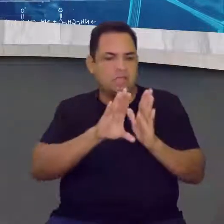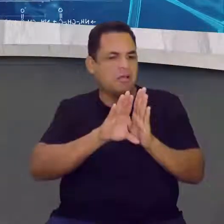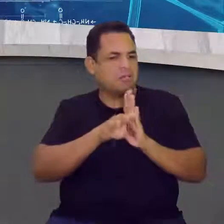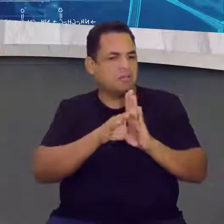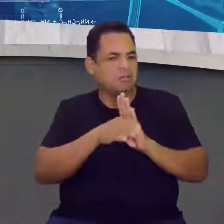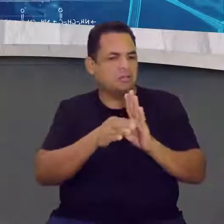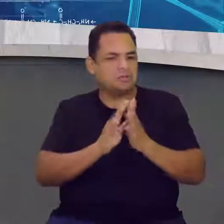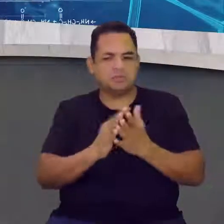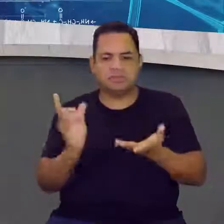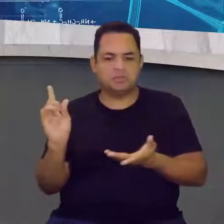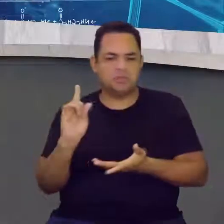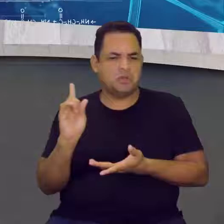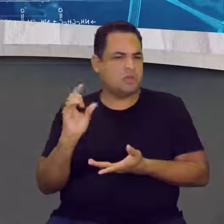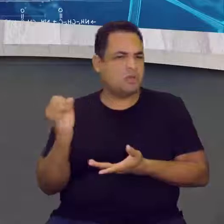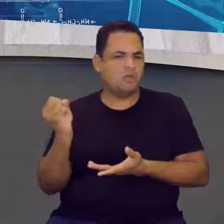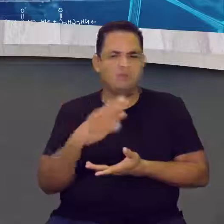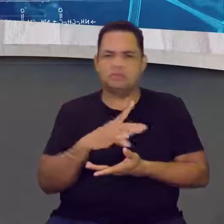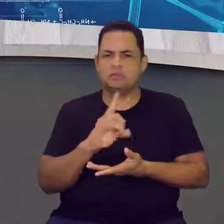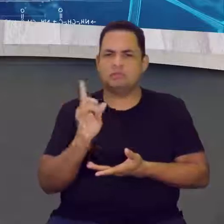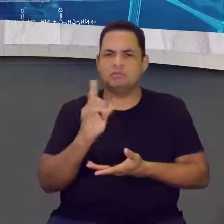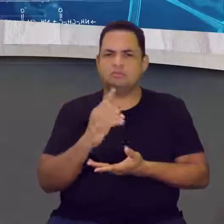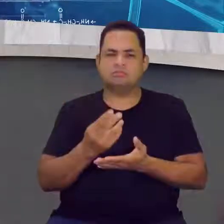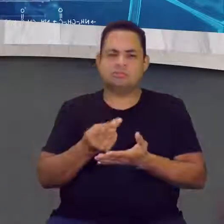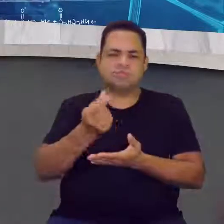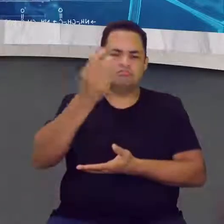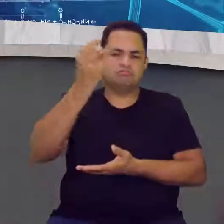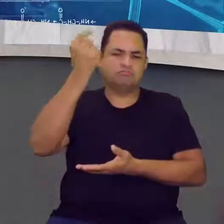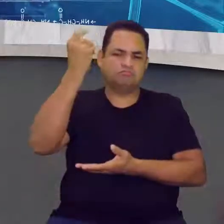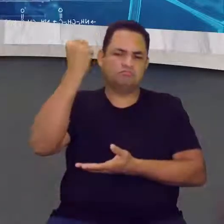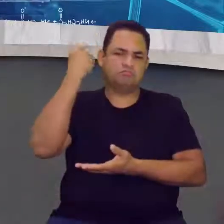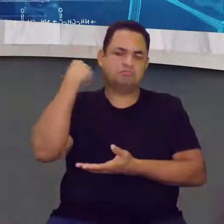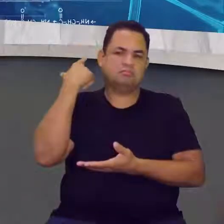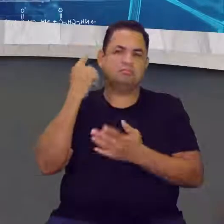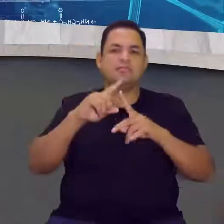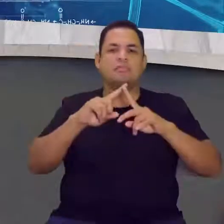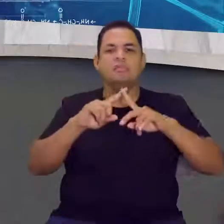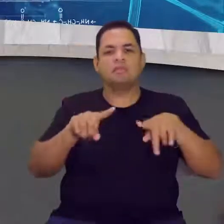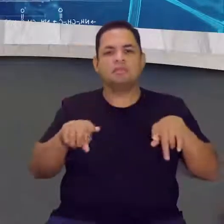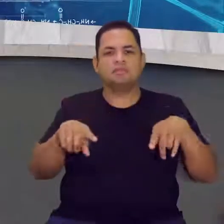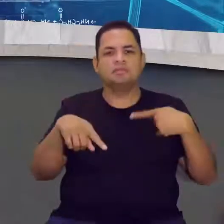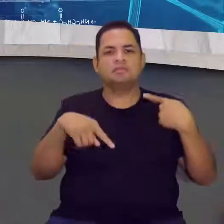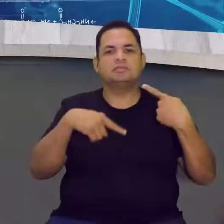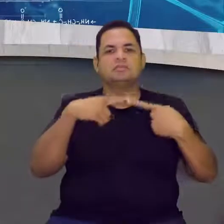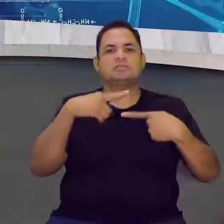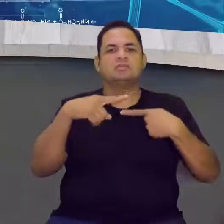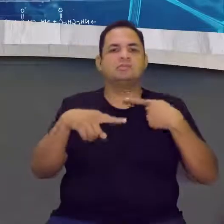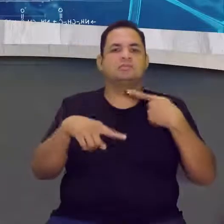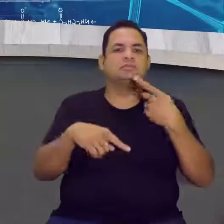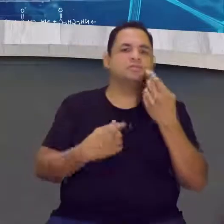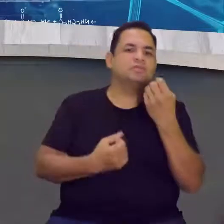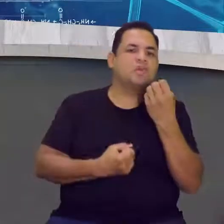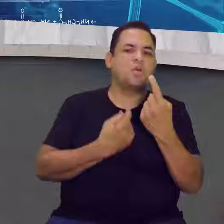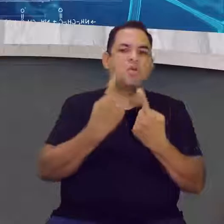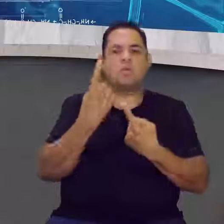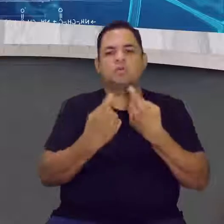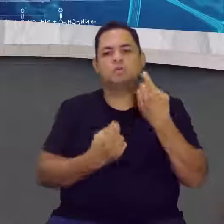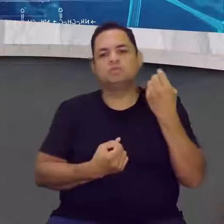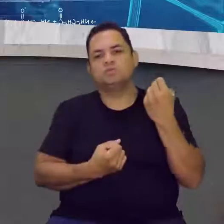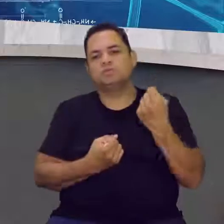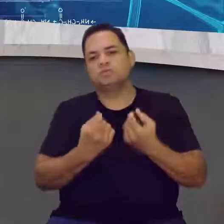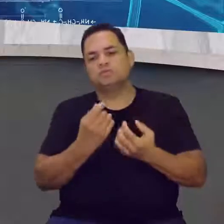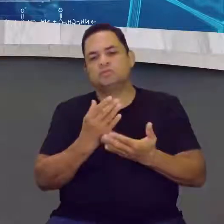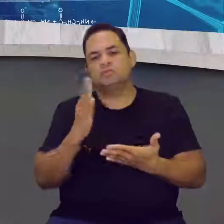muito recente, né? É algo bem antigo, mas que depois de alguns estudos, há alguns